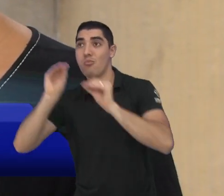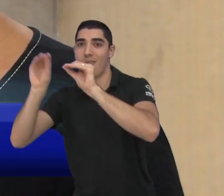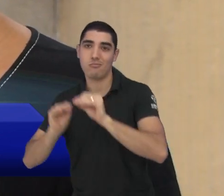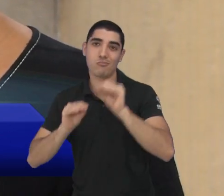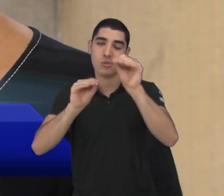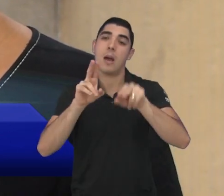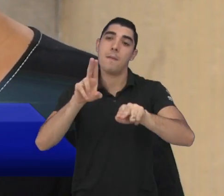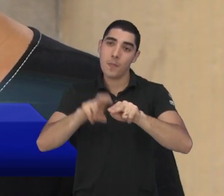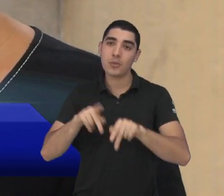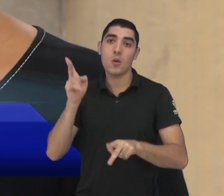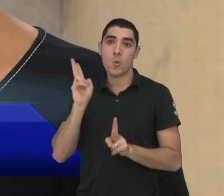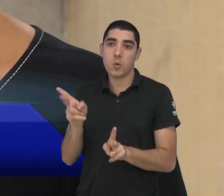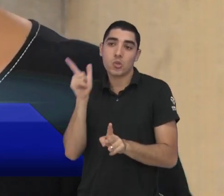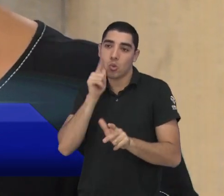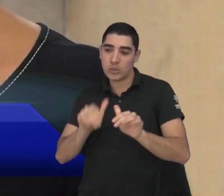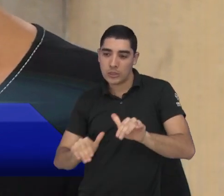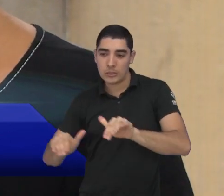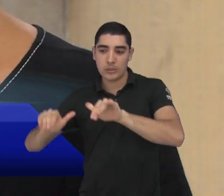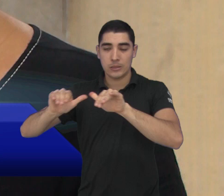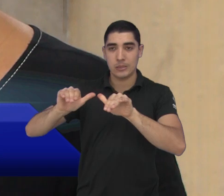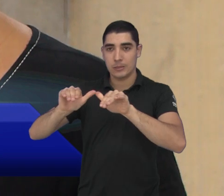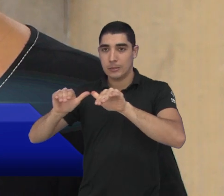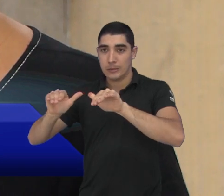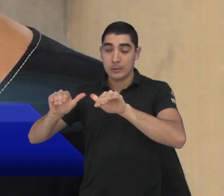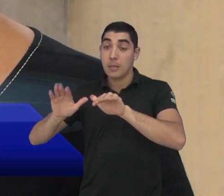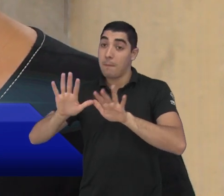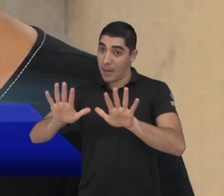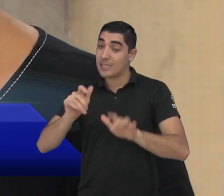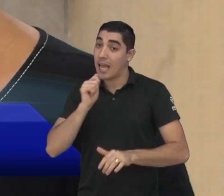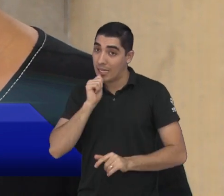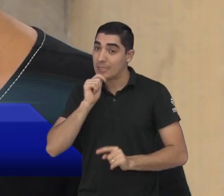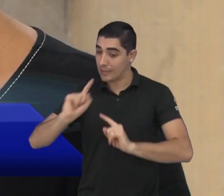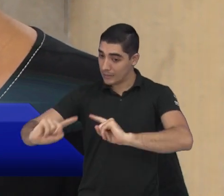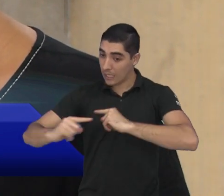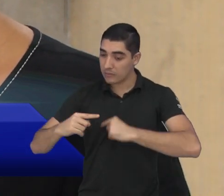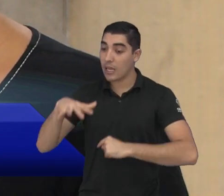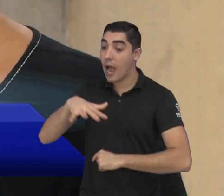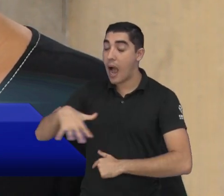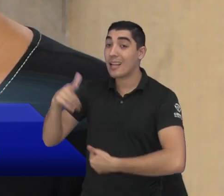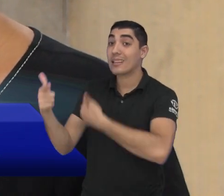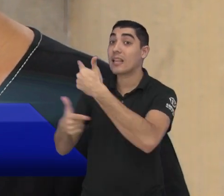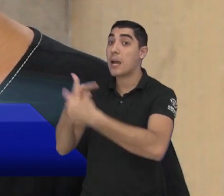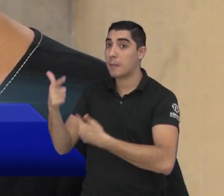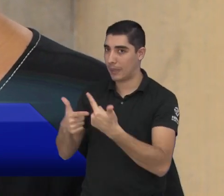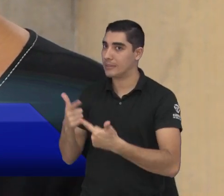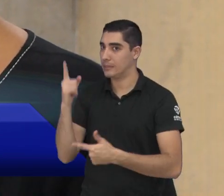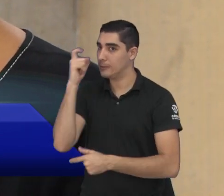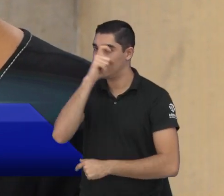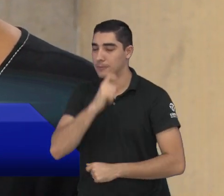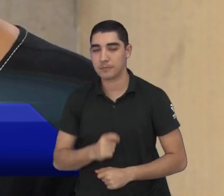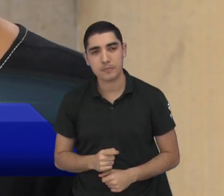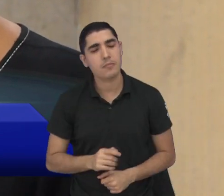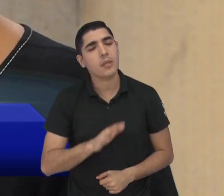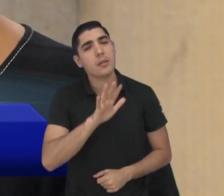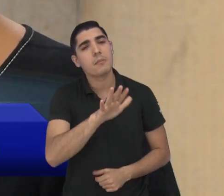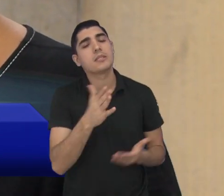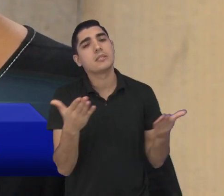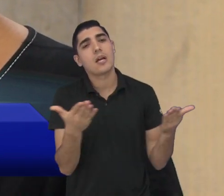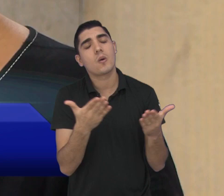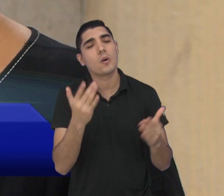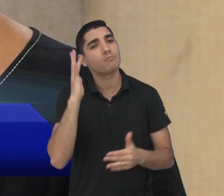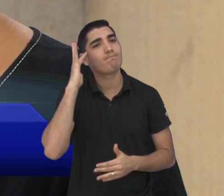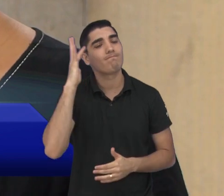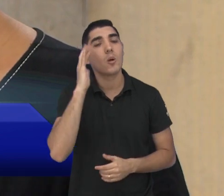equilíbrio demográfico. Né? No entanto, sim, é um desafio pensar o mercado de trabalho. Agora, só para a gente encerrar, que